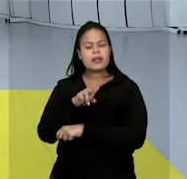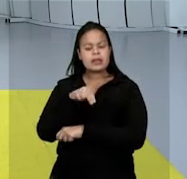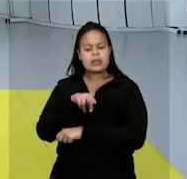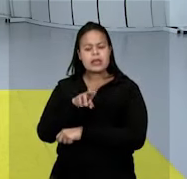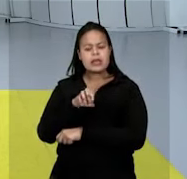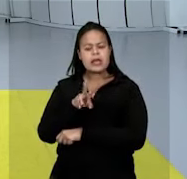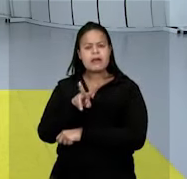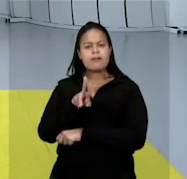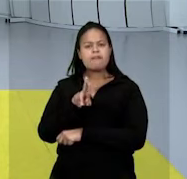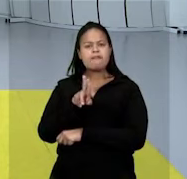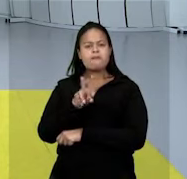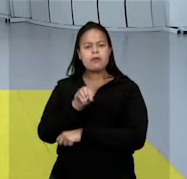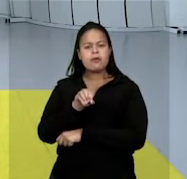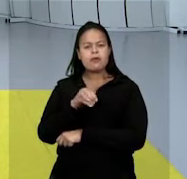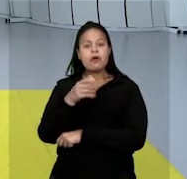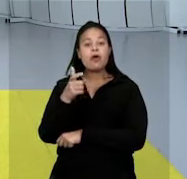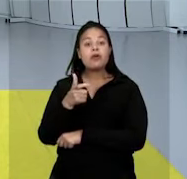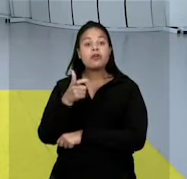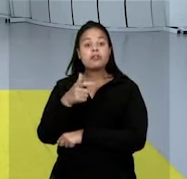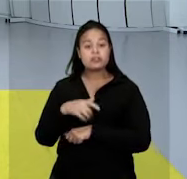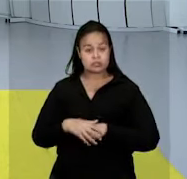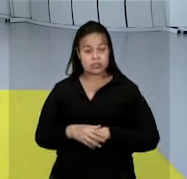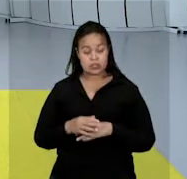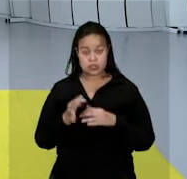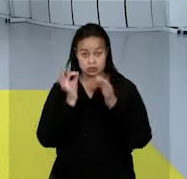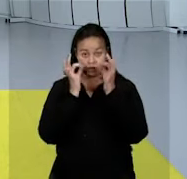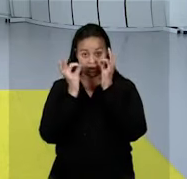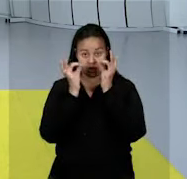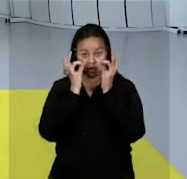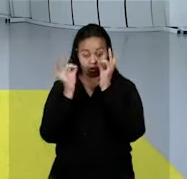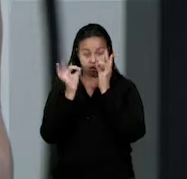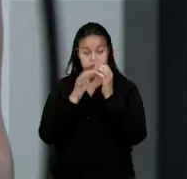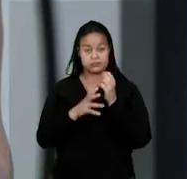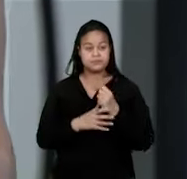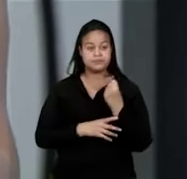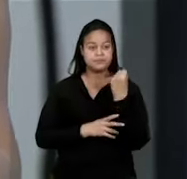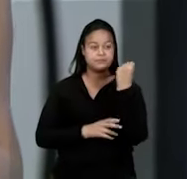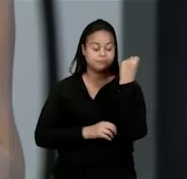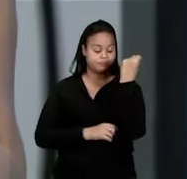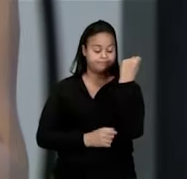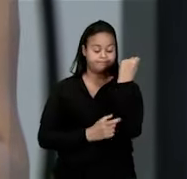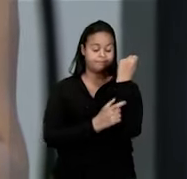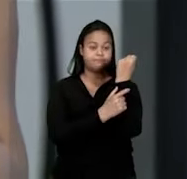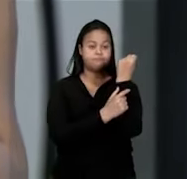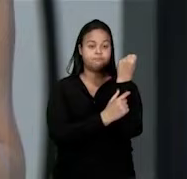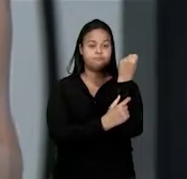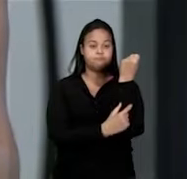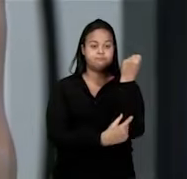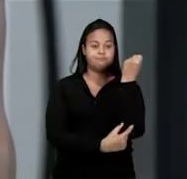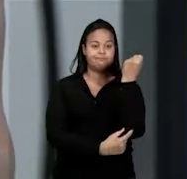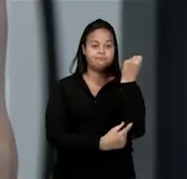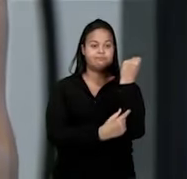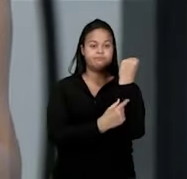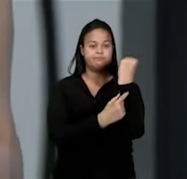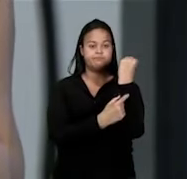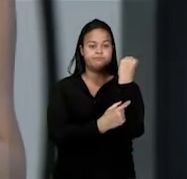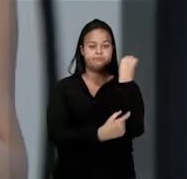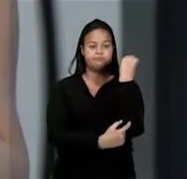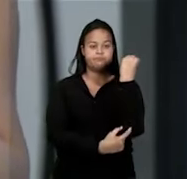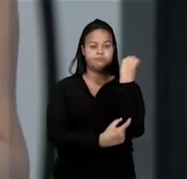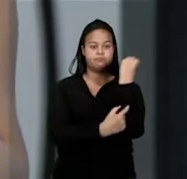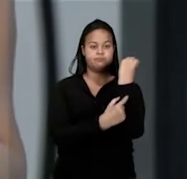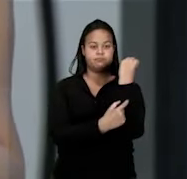Observe essa parte que sai da medula espinhal, essa projeção da medula